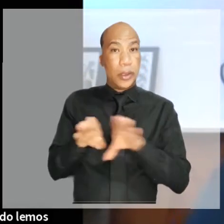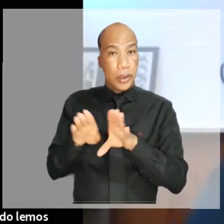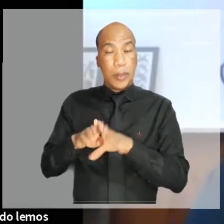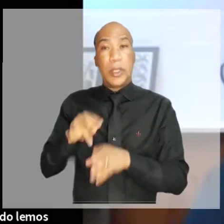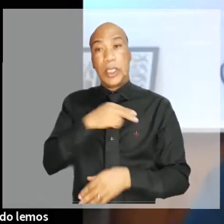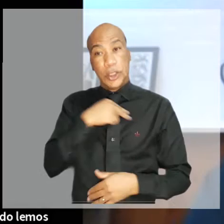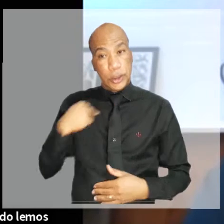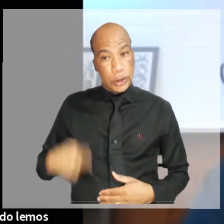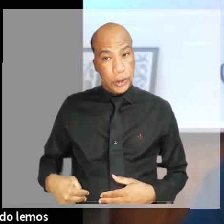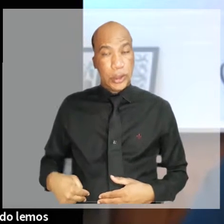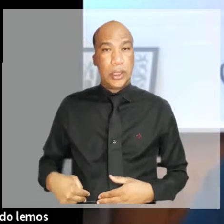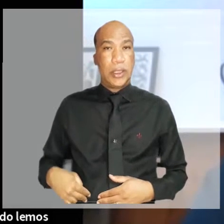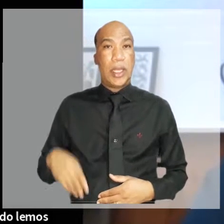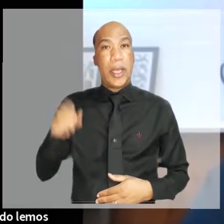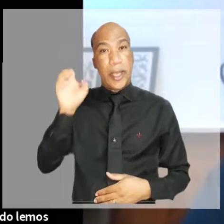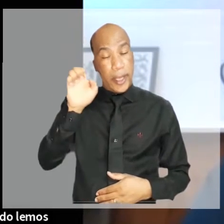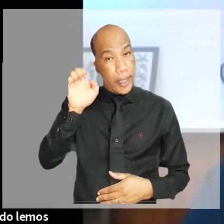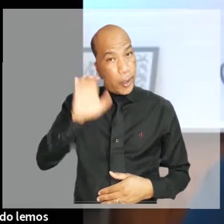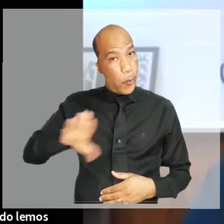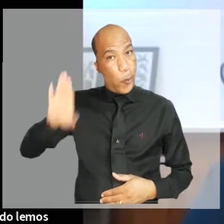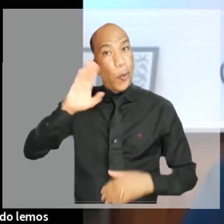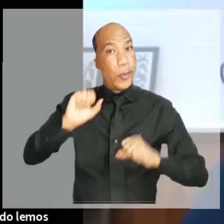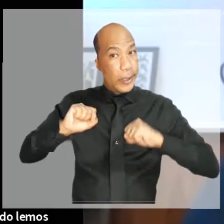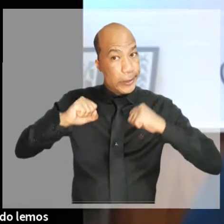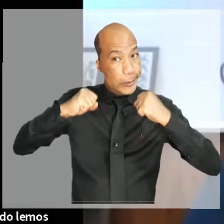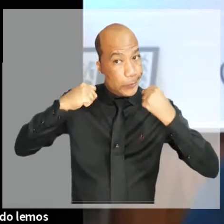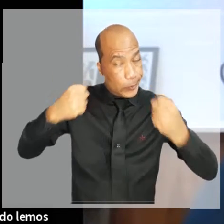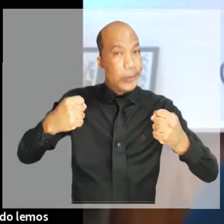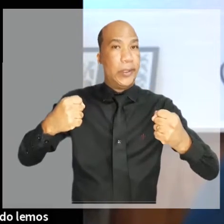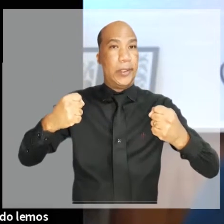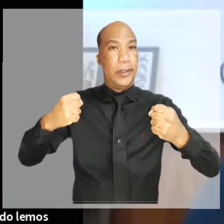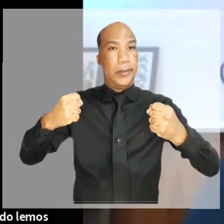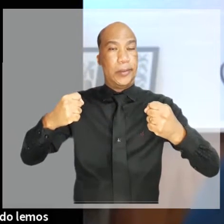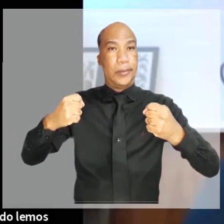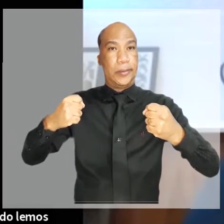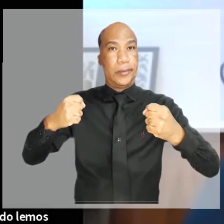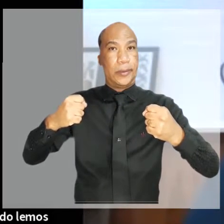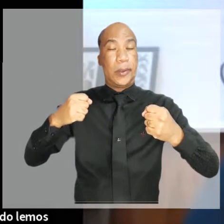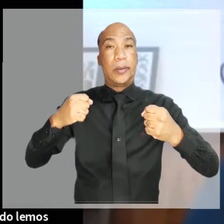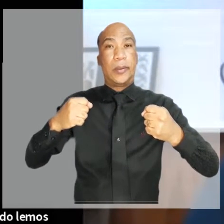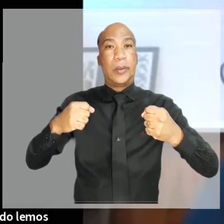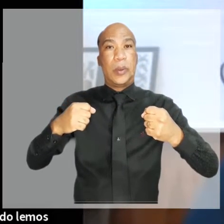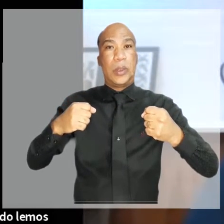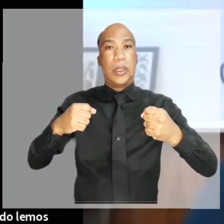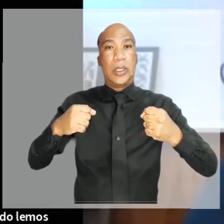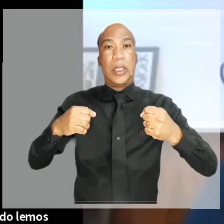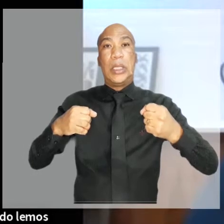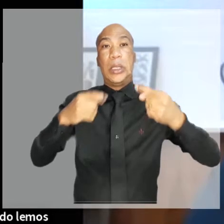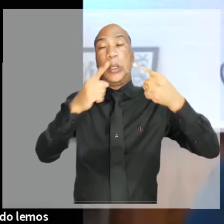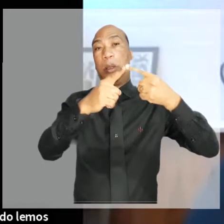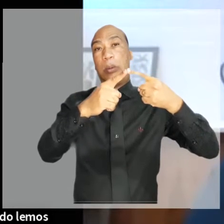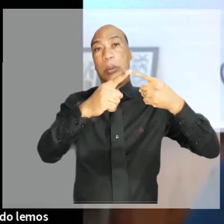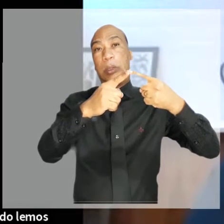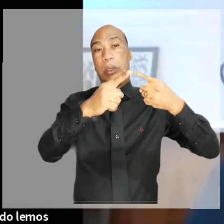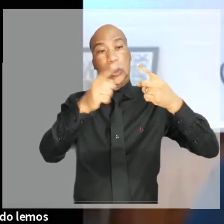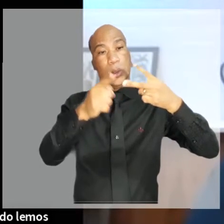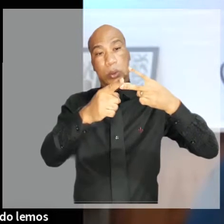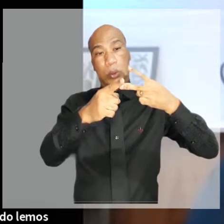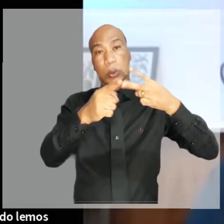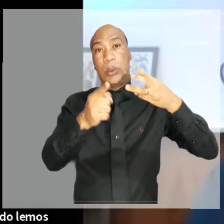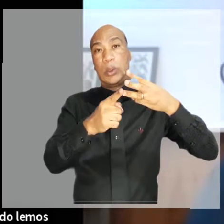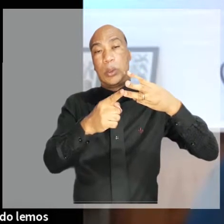para alcançar os dois. Então, assim, ficar atrás desses blocos, para mim, não é